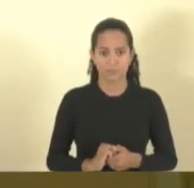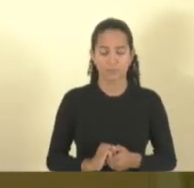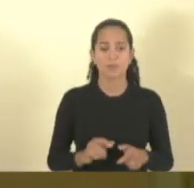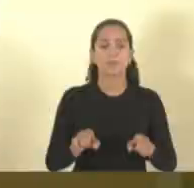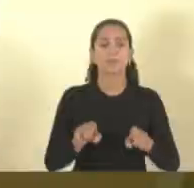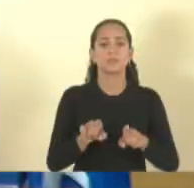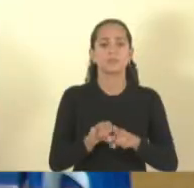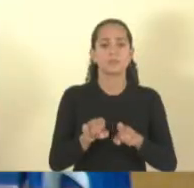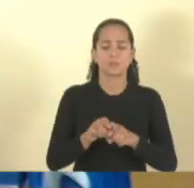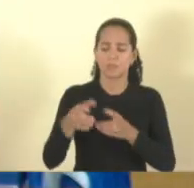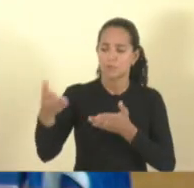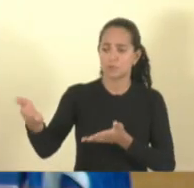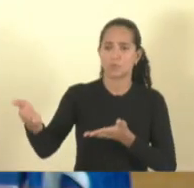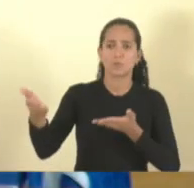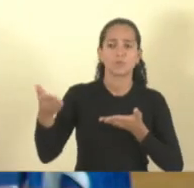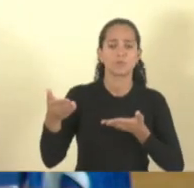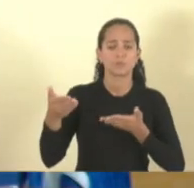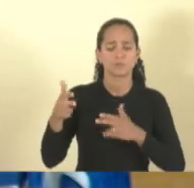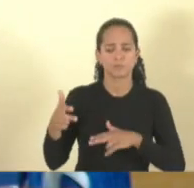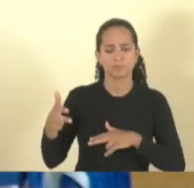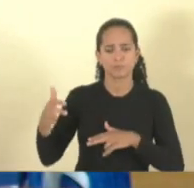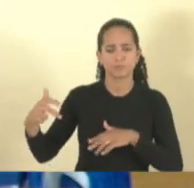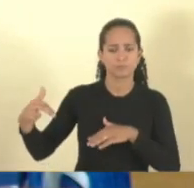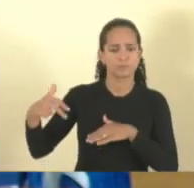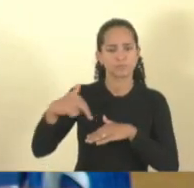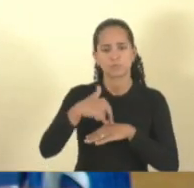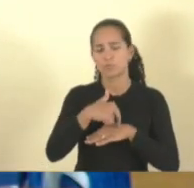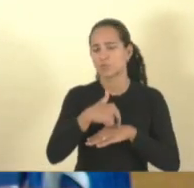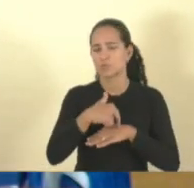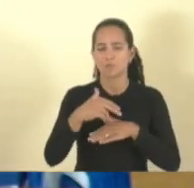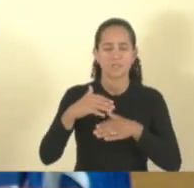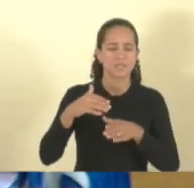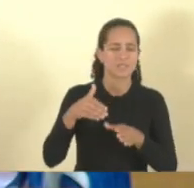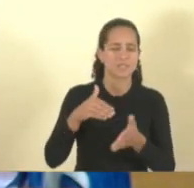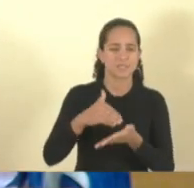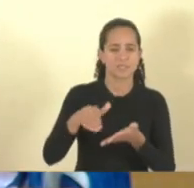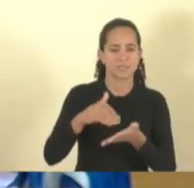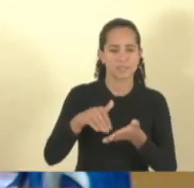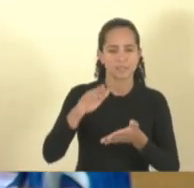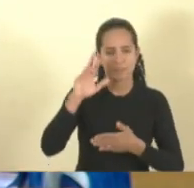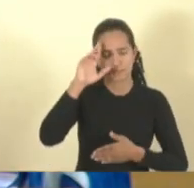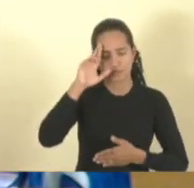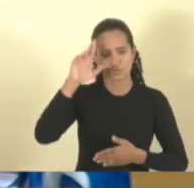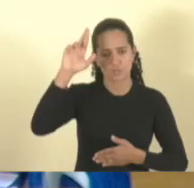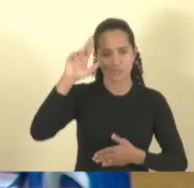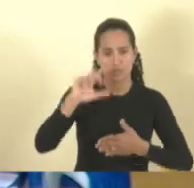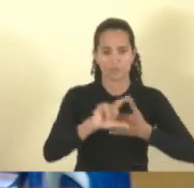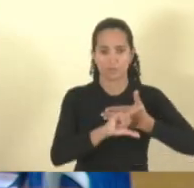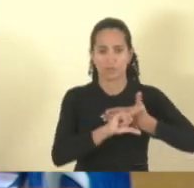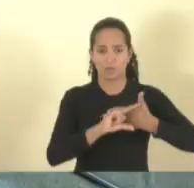É convidada a compor o local de destaque o secretário-chefe da Casa Civil, Júnior Abreu.